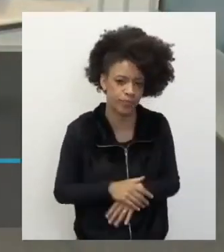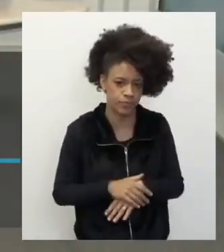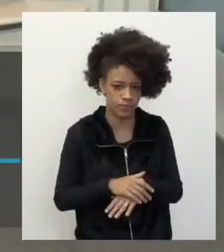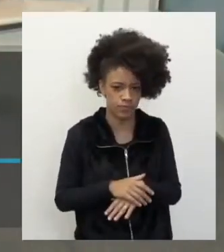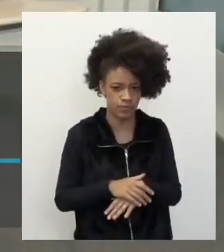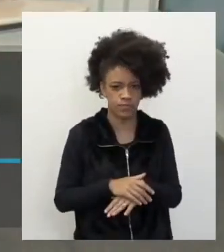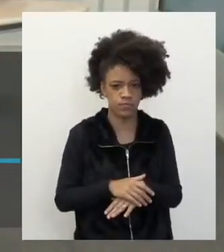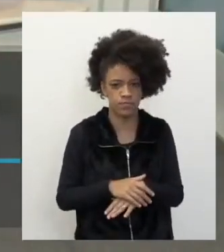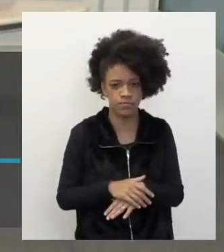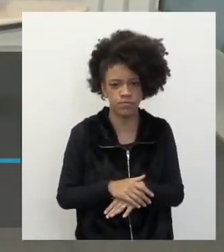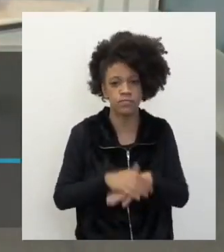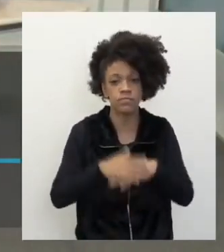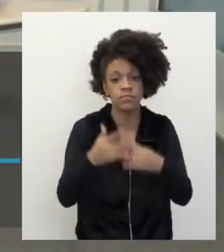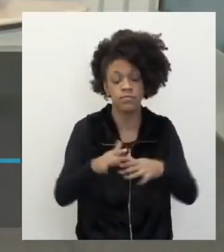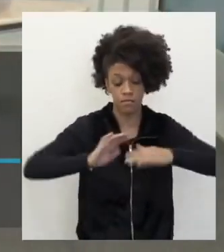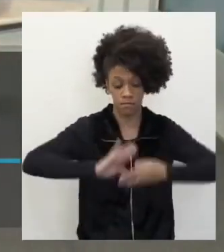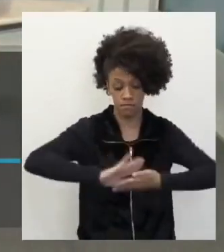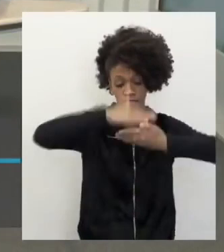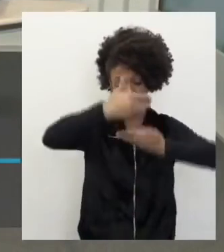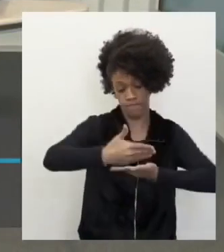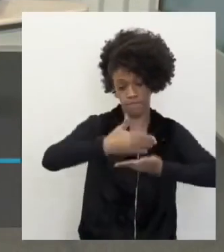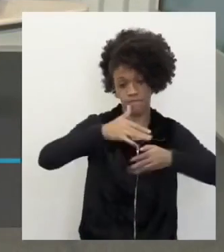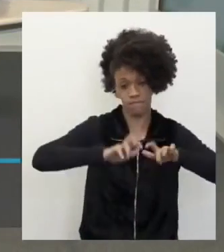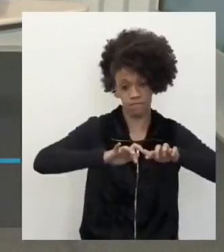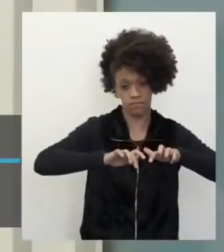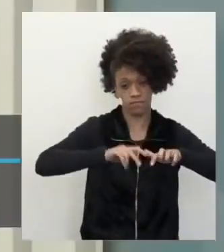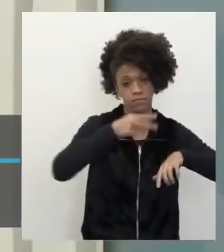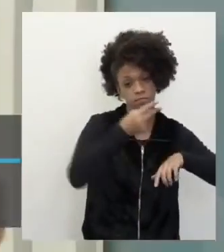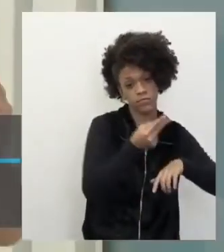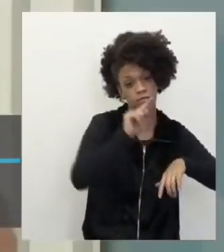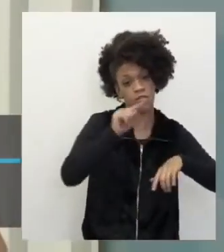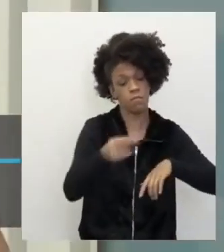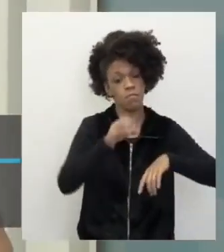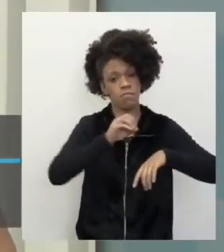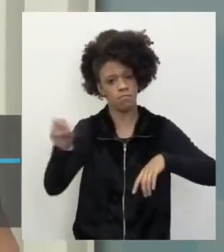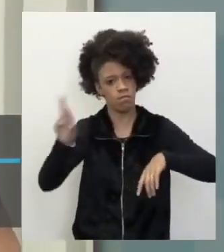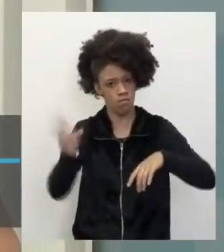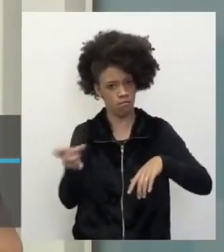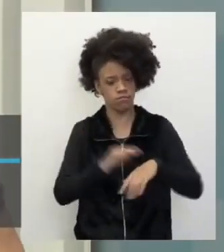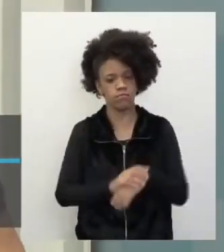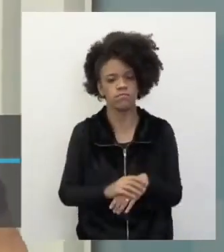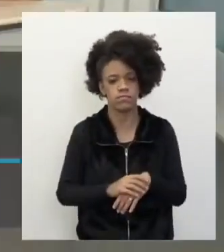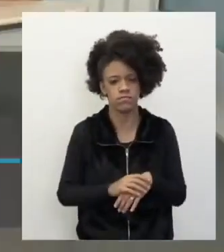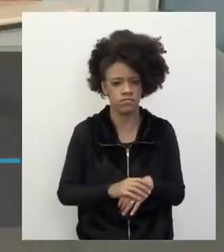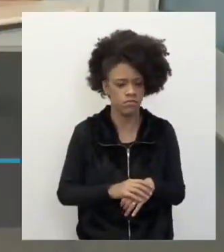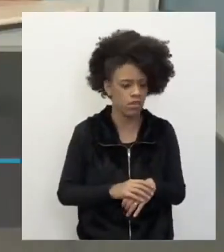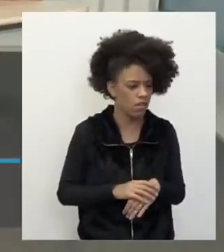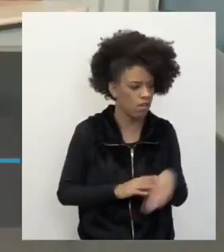aqui, olha. Isso. Esse computador custa R$2.000. Boa. Caro ou barato?